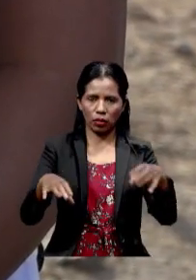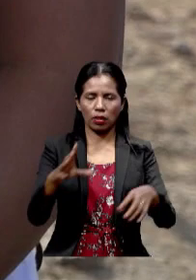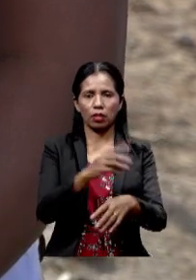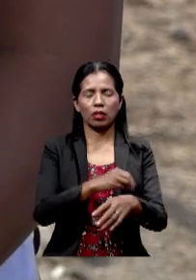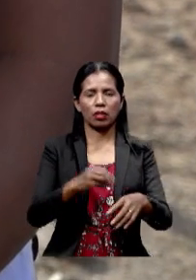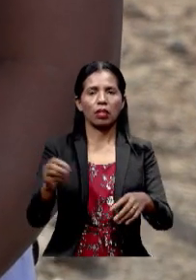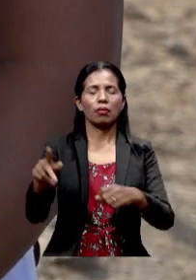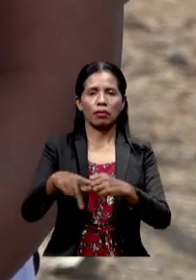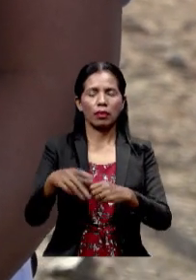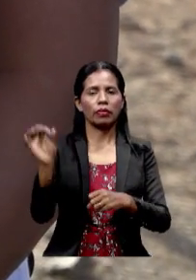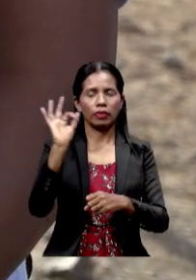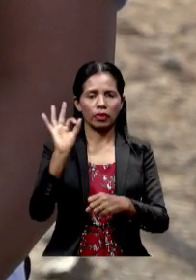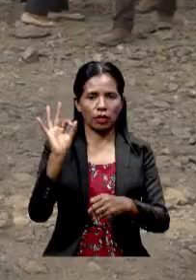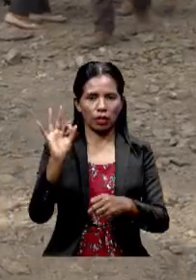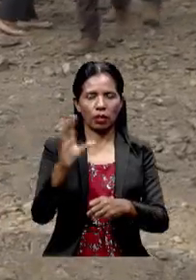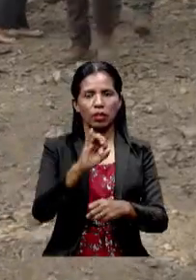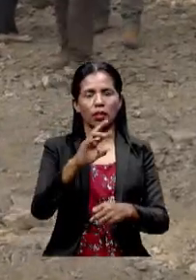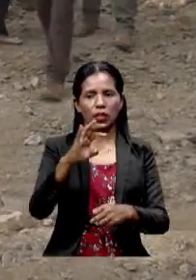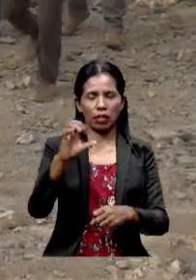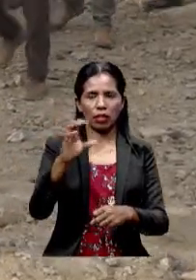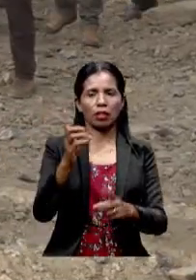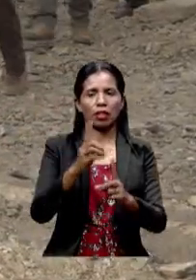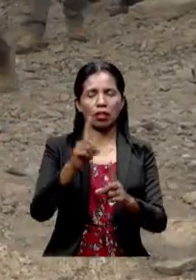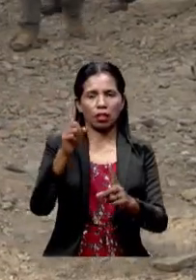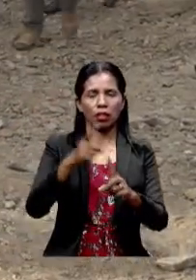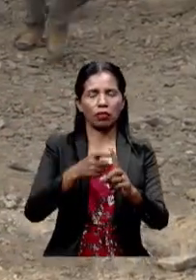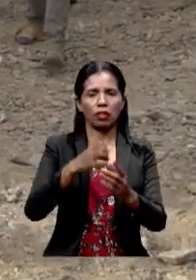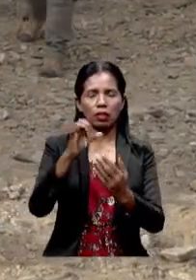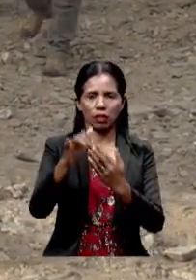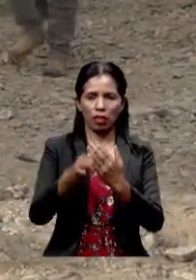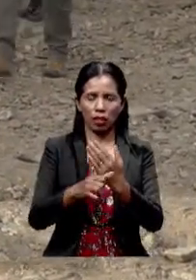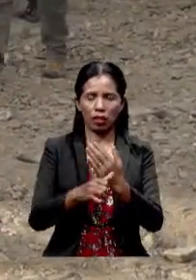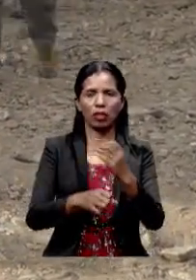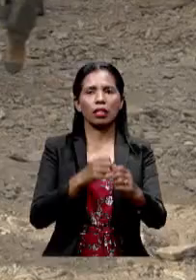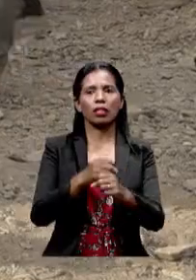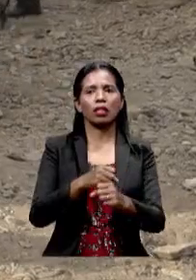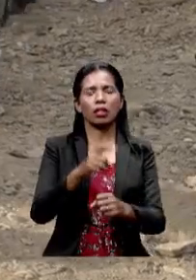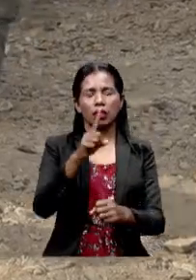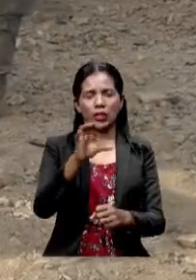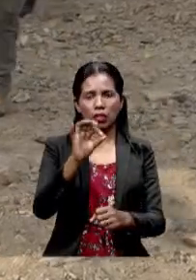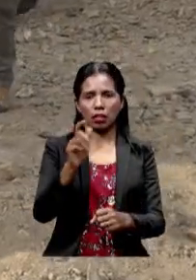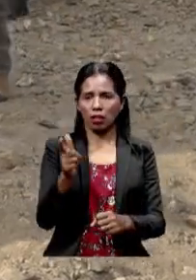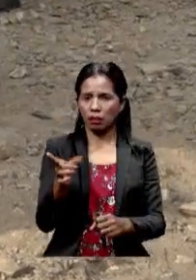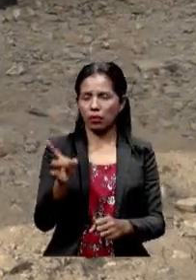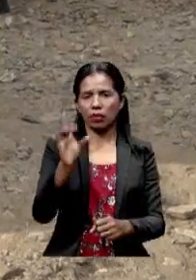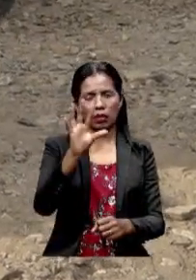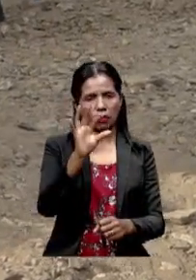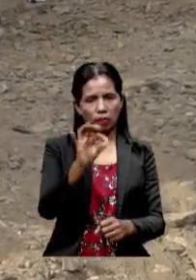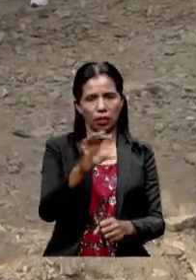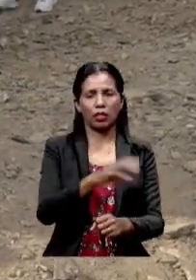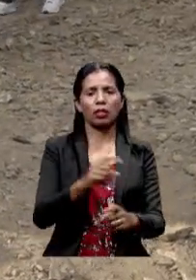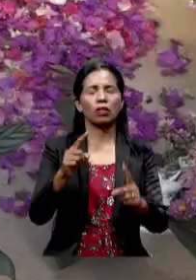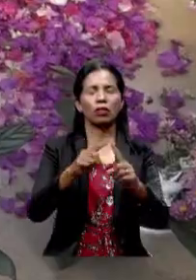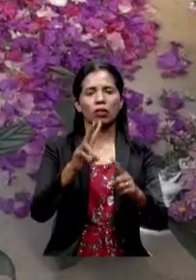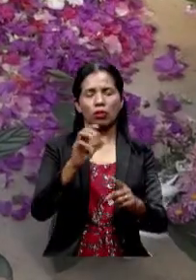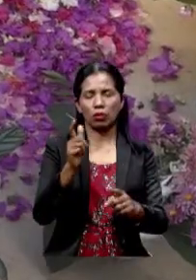de clandestina, hamutuk ho Irak sia, e a loron ida fulan janeiro tinan rihun ida atu sia walu nulu resin sia, to loron rua nulu resin